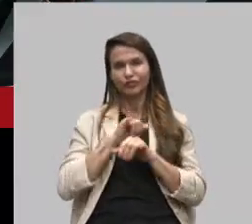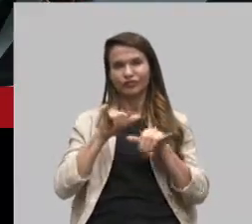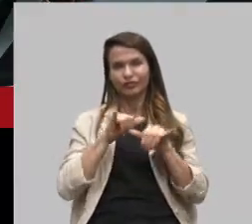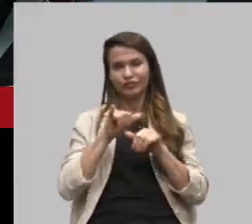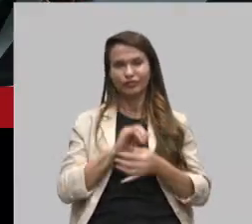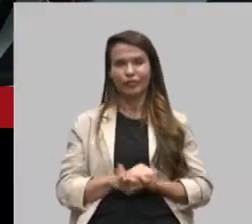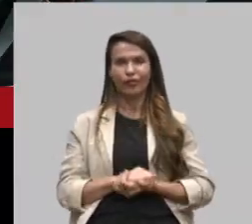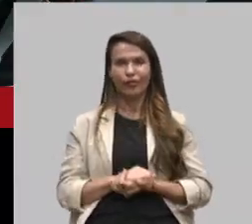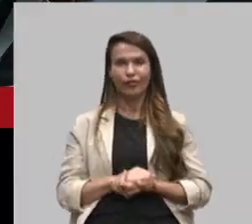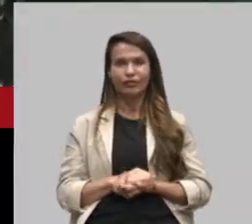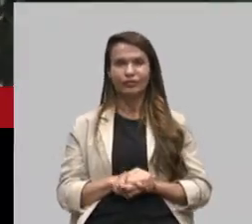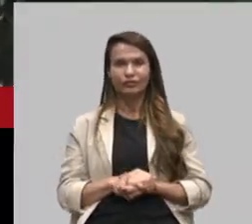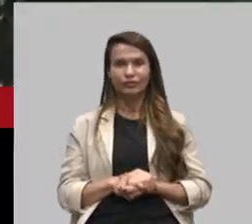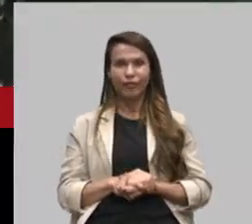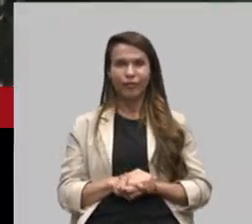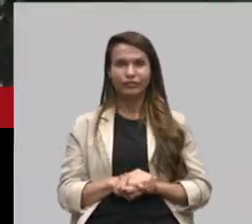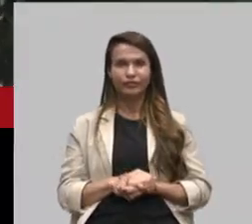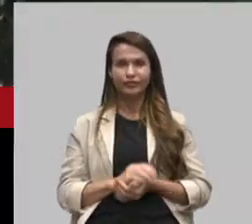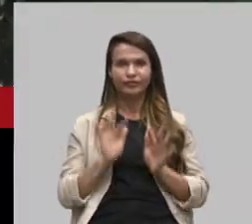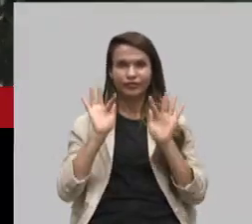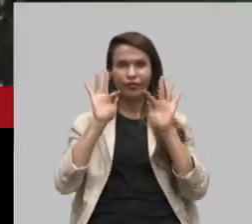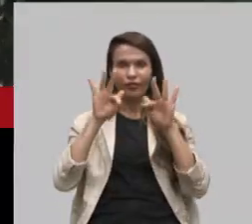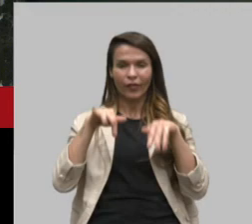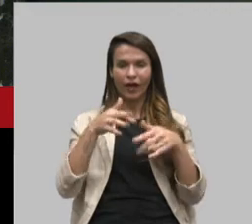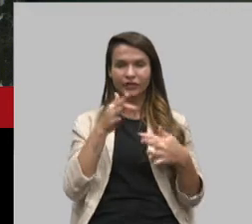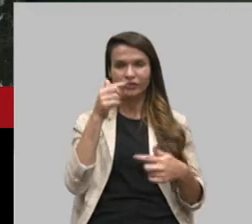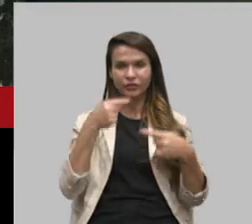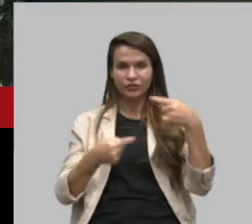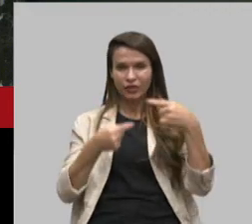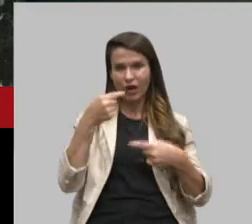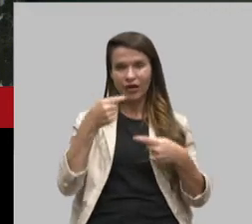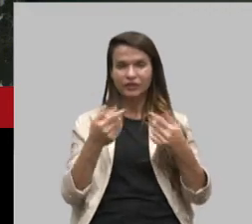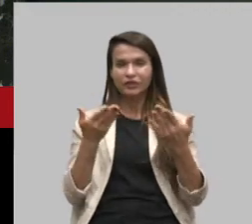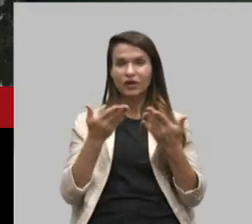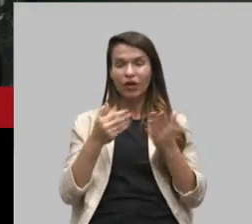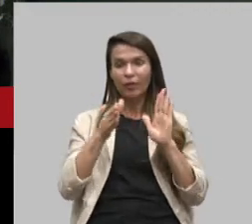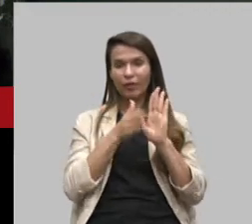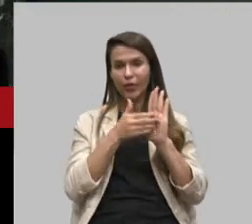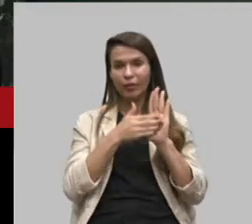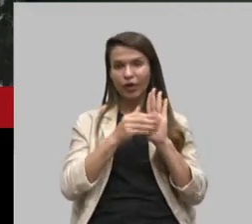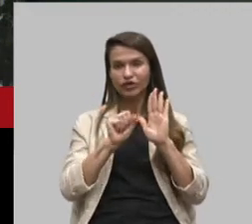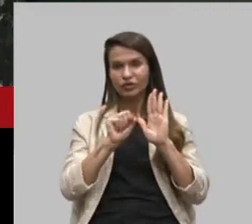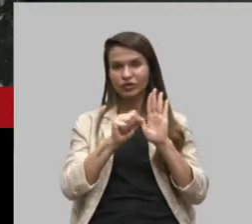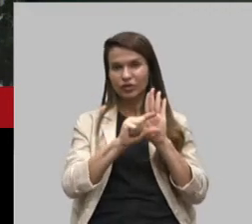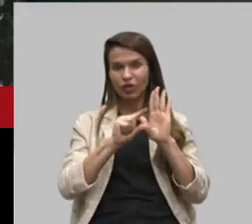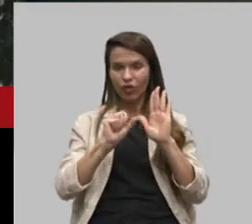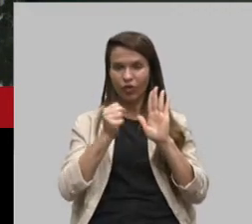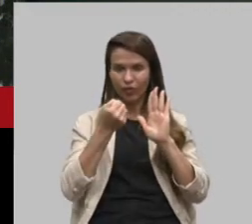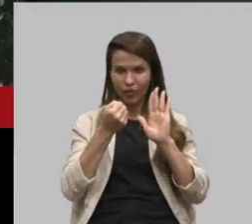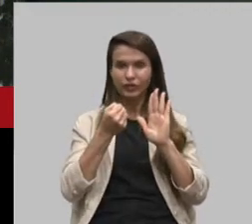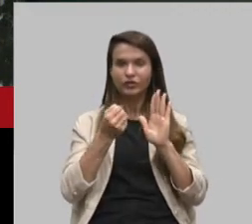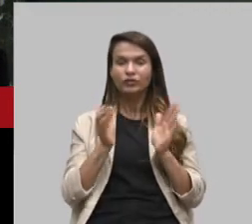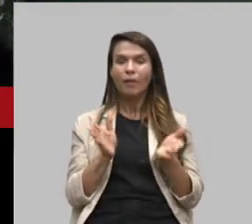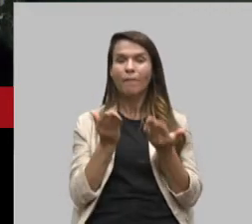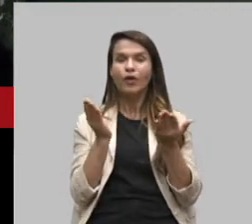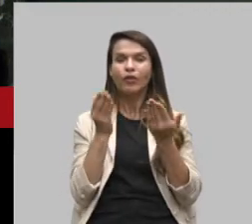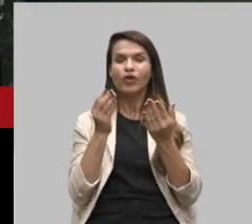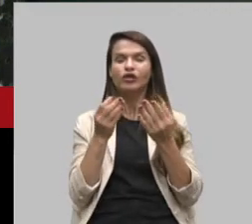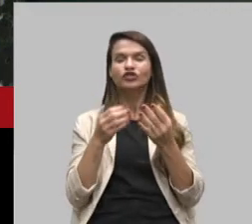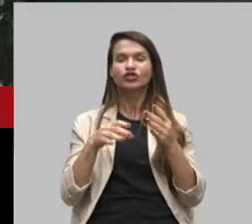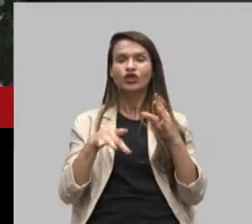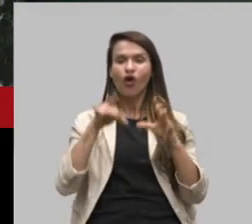dizer encerradas nossas discussões vamos paraa proposta oito promoção de oficinas debates e